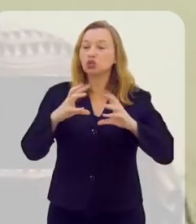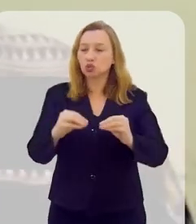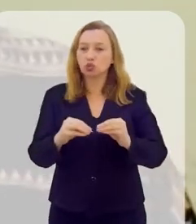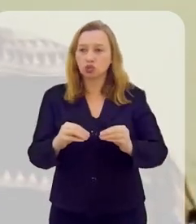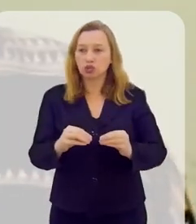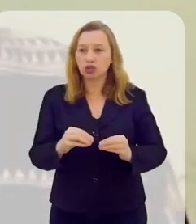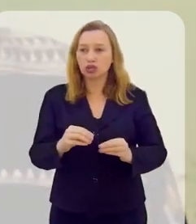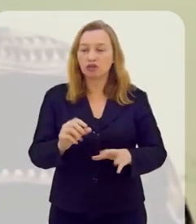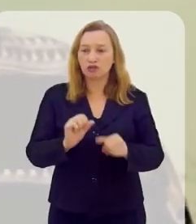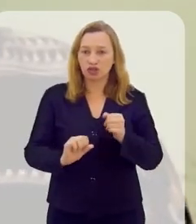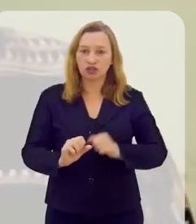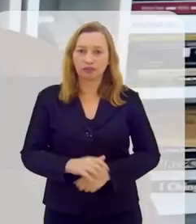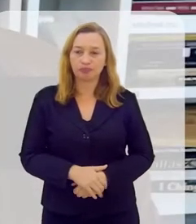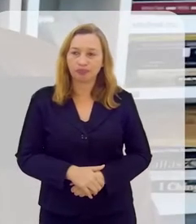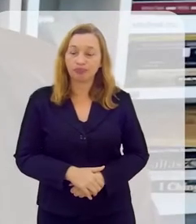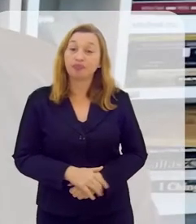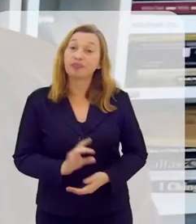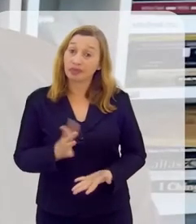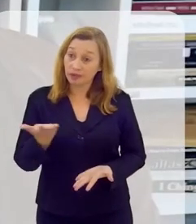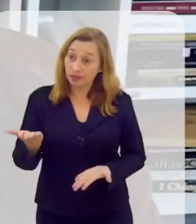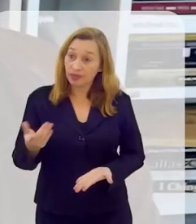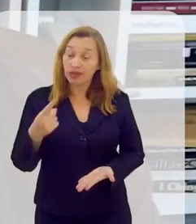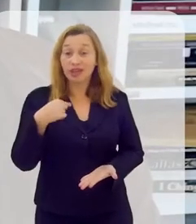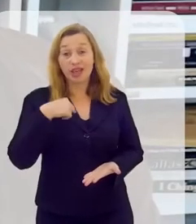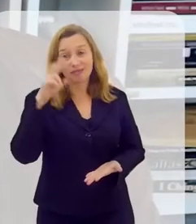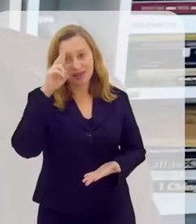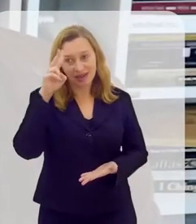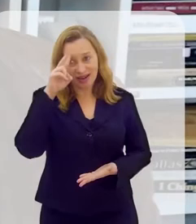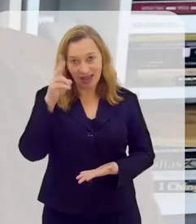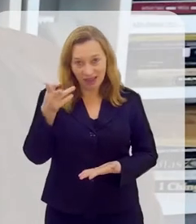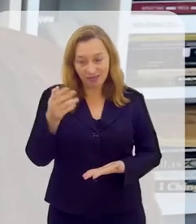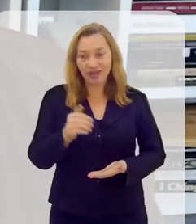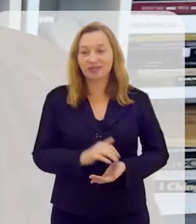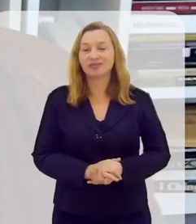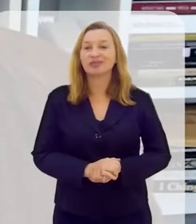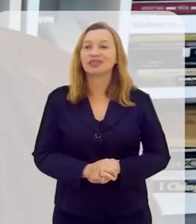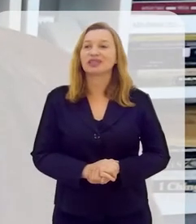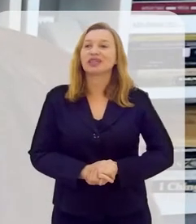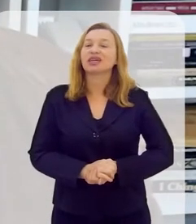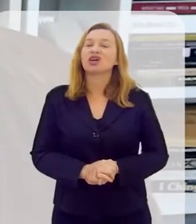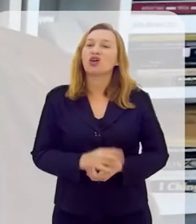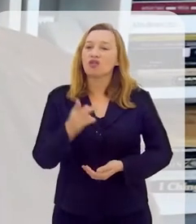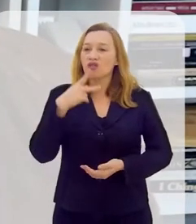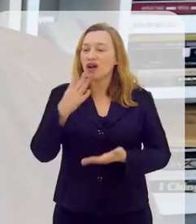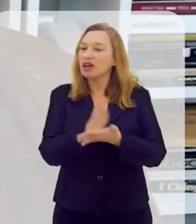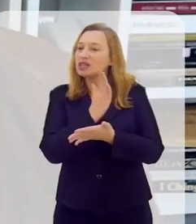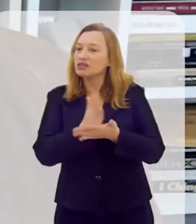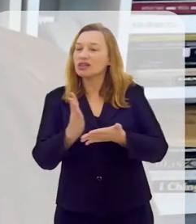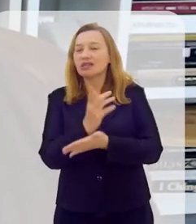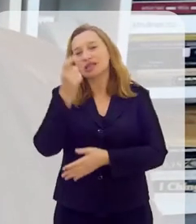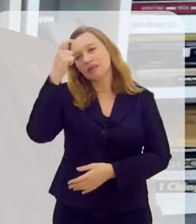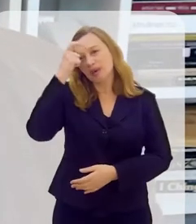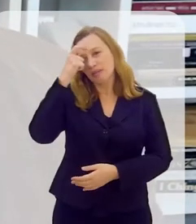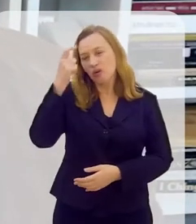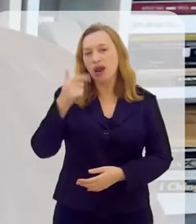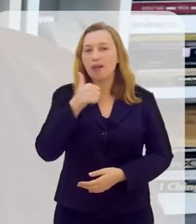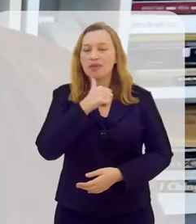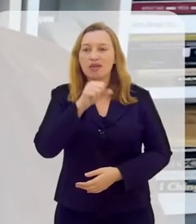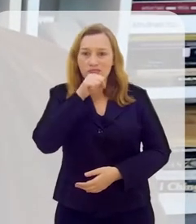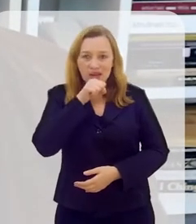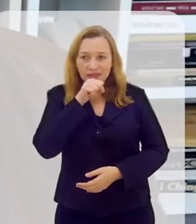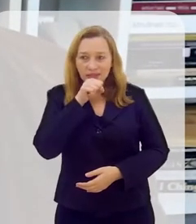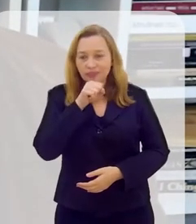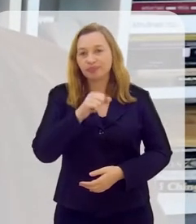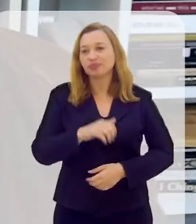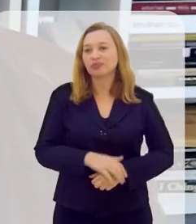em tudo que eu coloquei. É, e você me lembra com isso, de vez em quando eu trago essa memória, que é